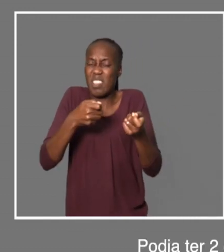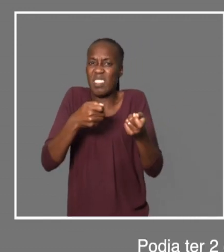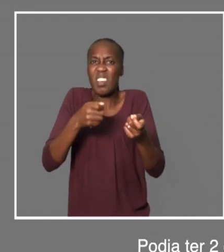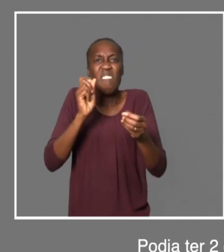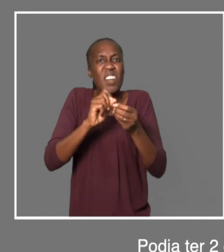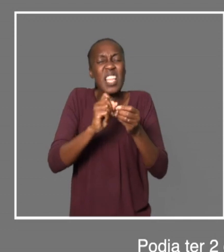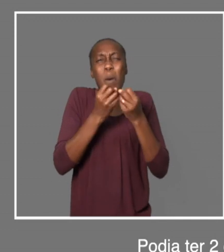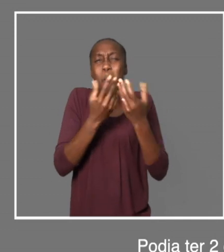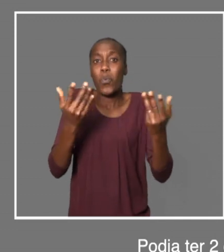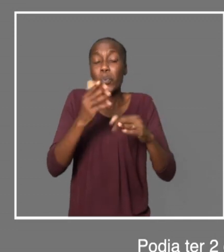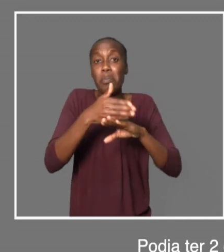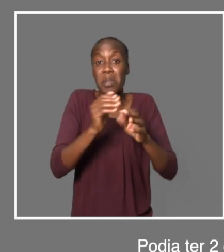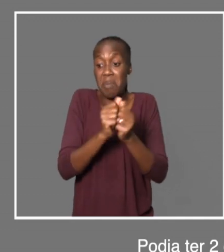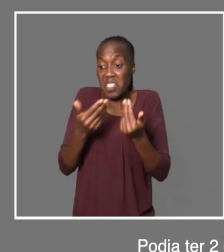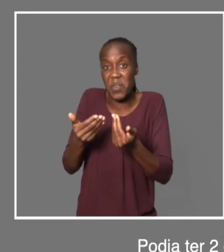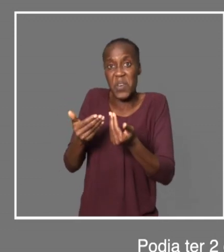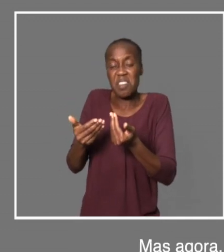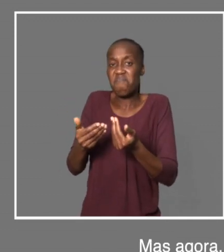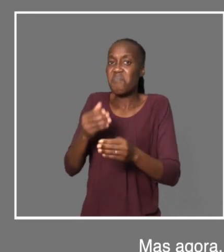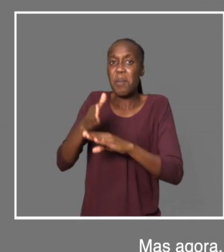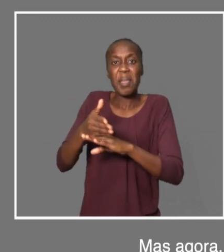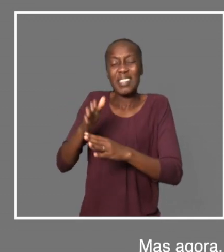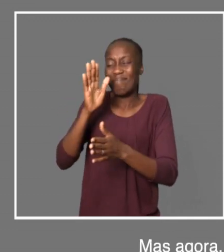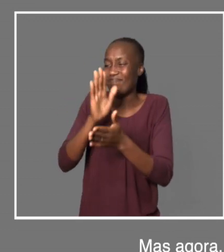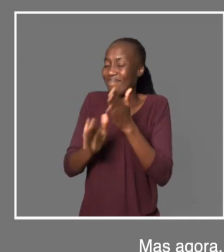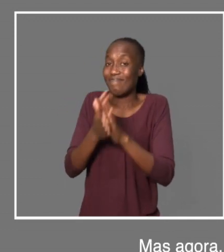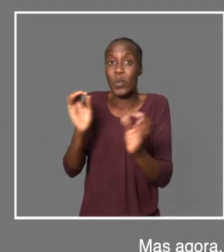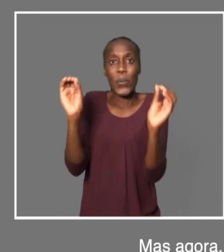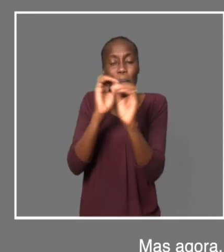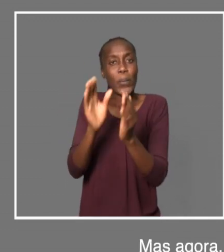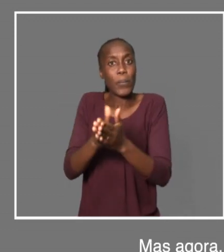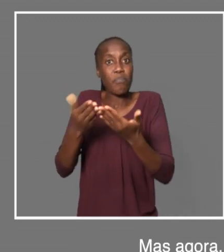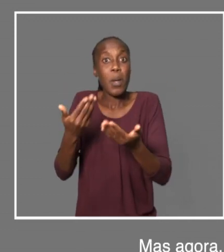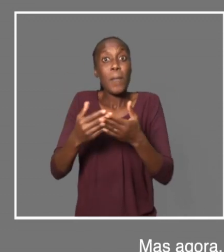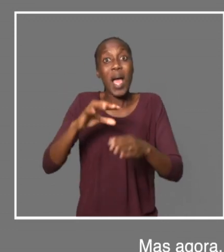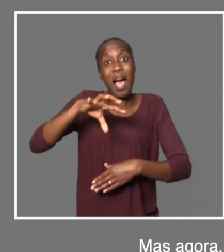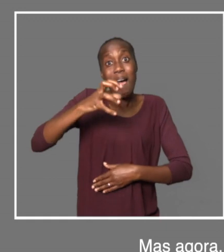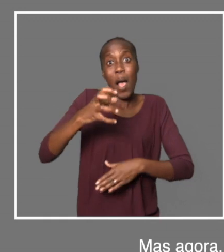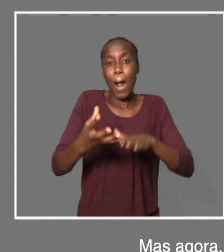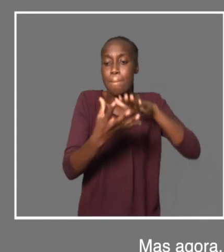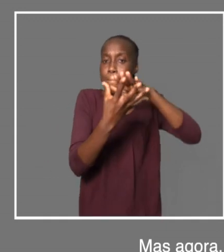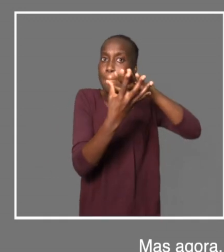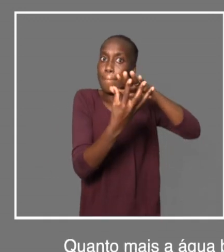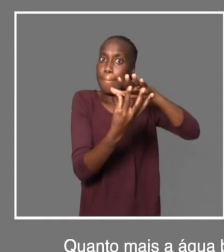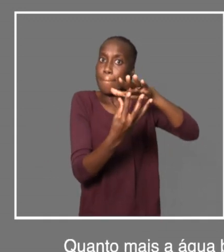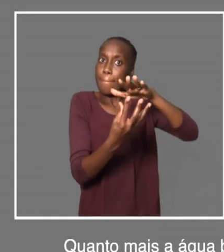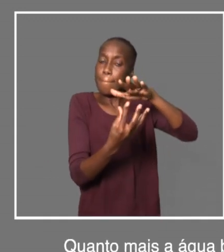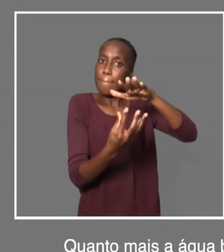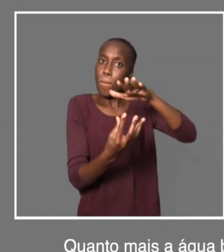redes não conseguia tirar esse peixe era muito peixe mas agora mesmo contando já não há peixe